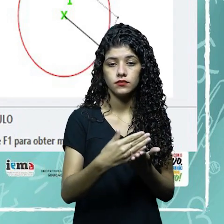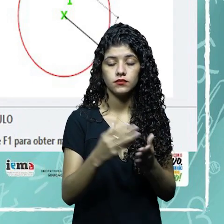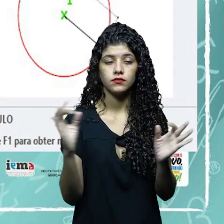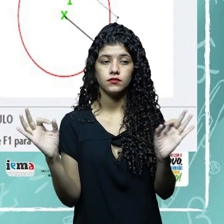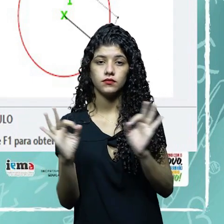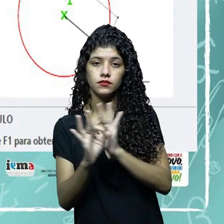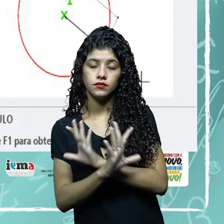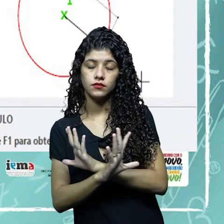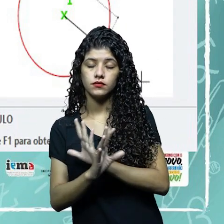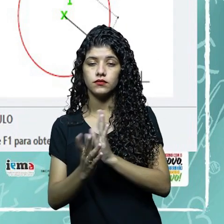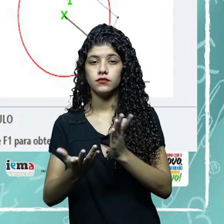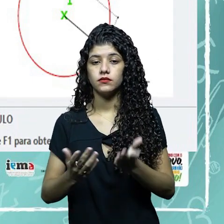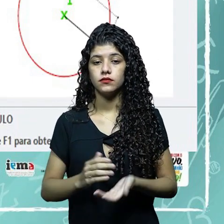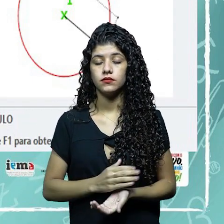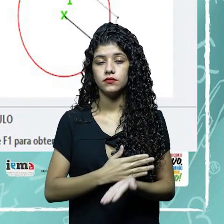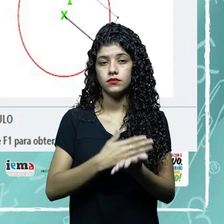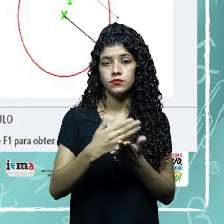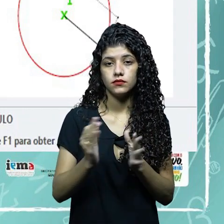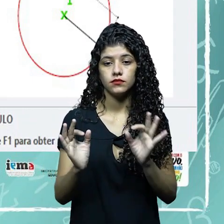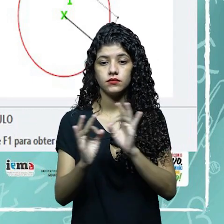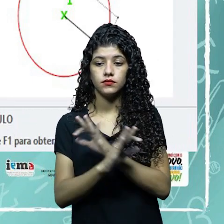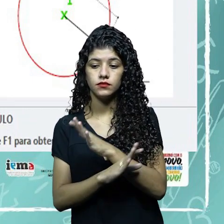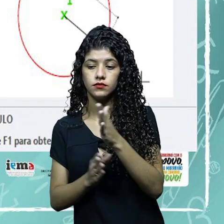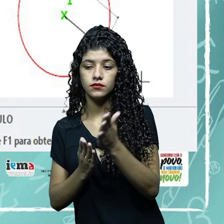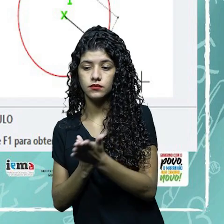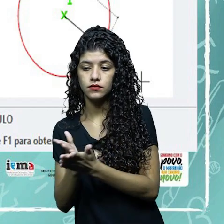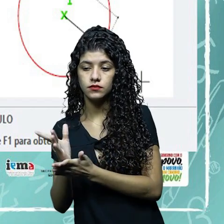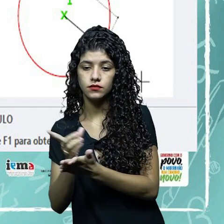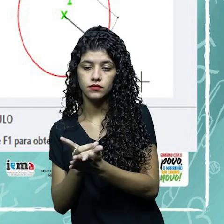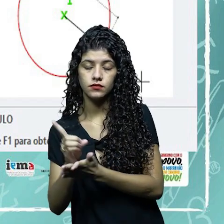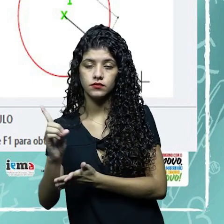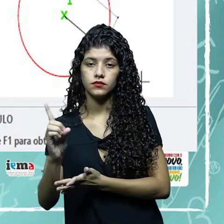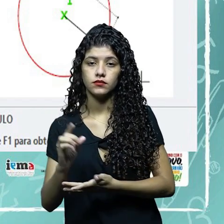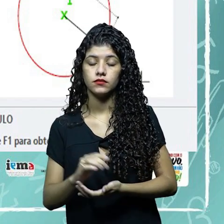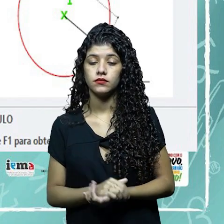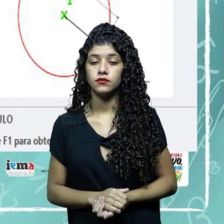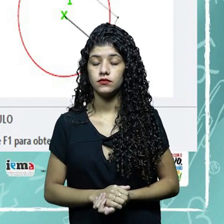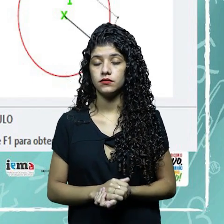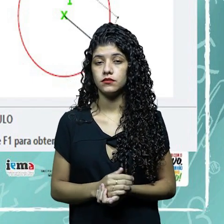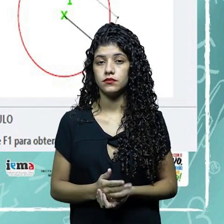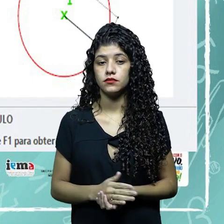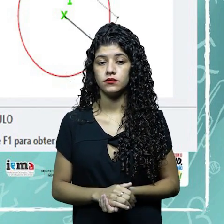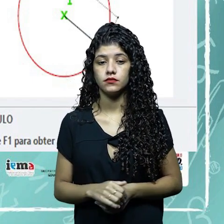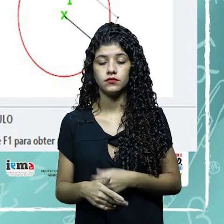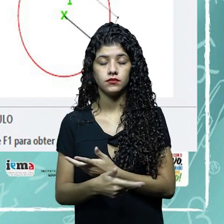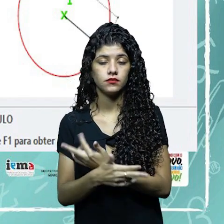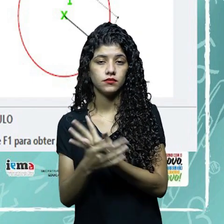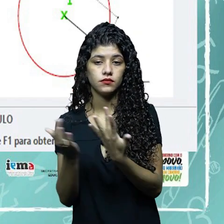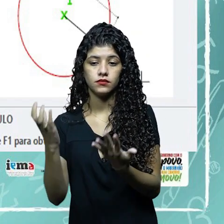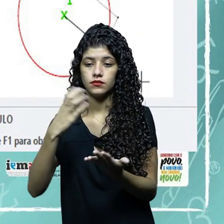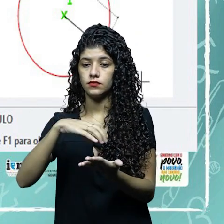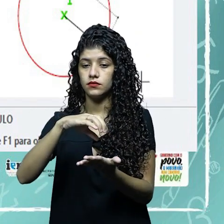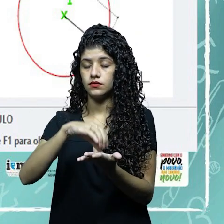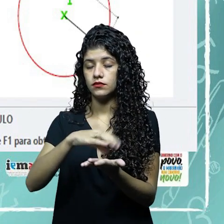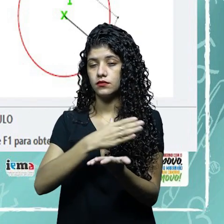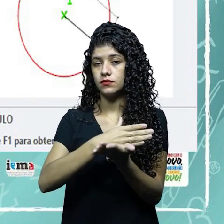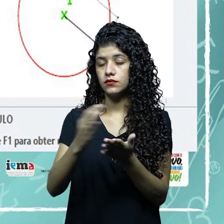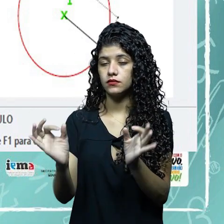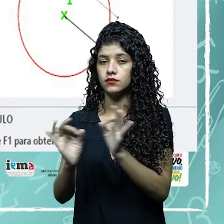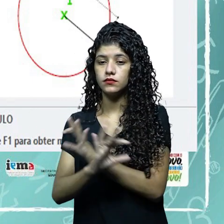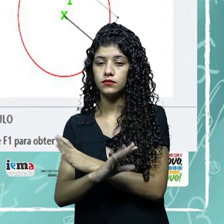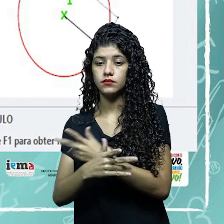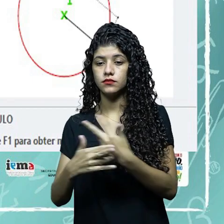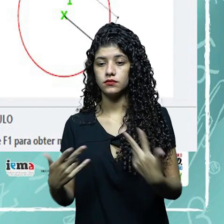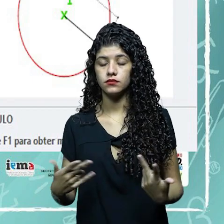Início, fim, um ângulo. Início, fim, direção. Início, fim, raio. Um centro, um início, um